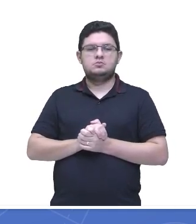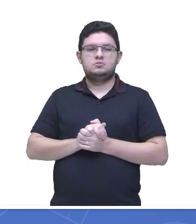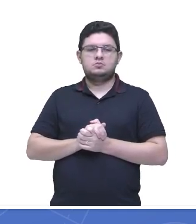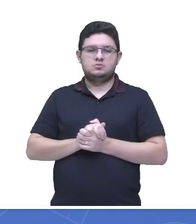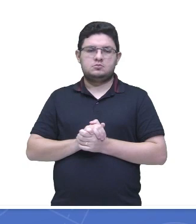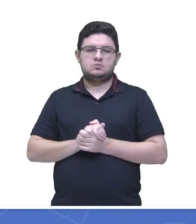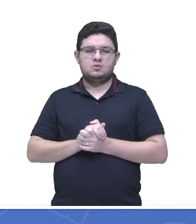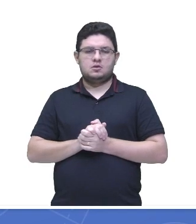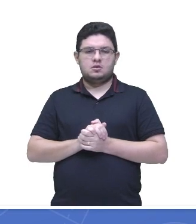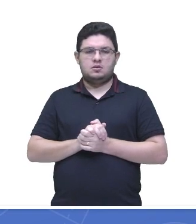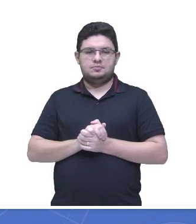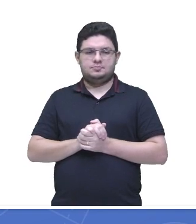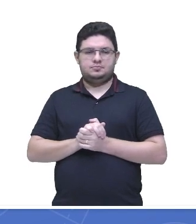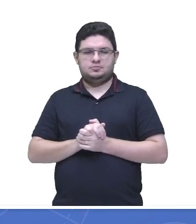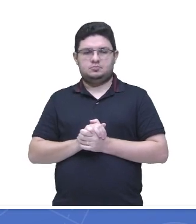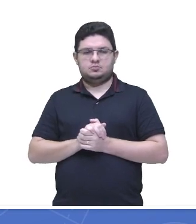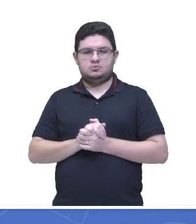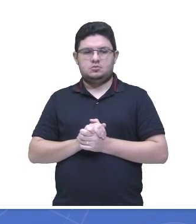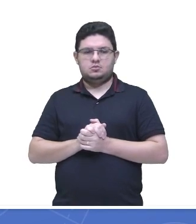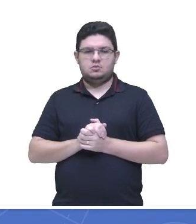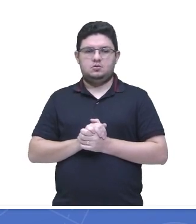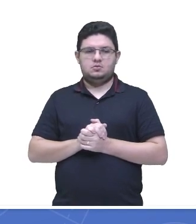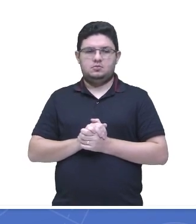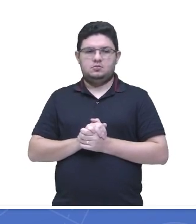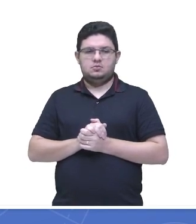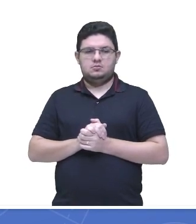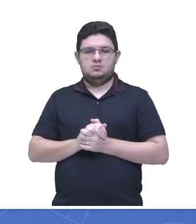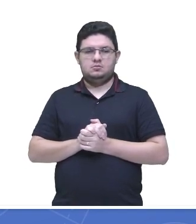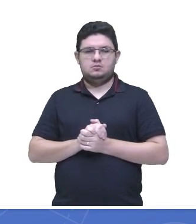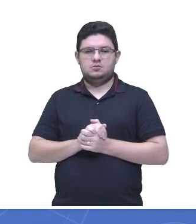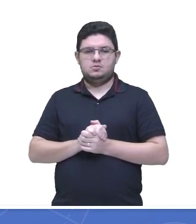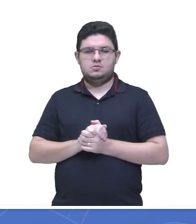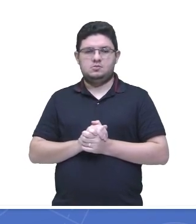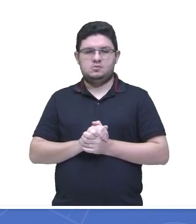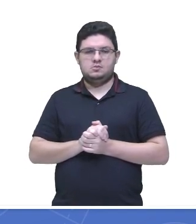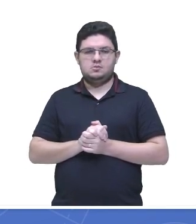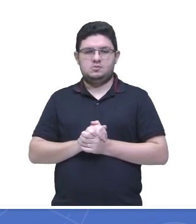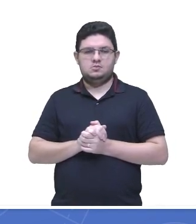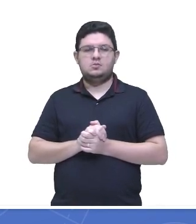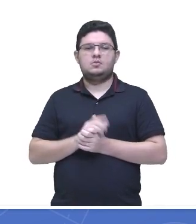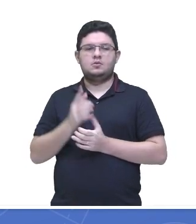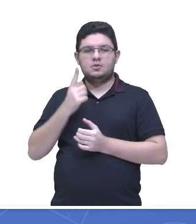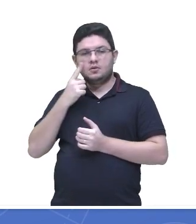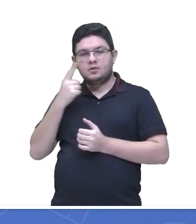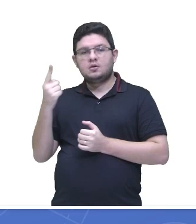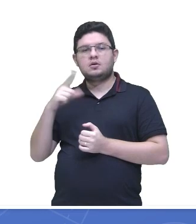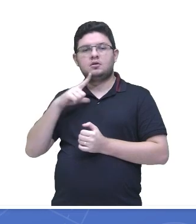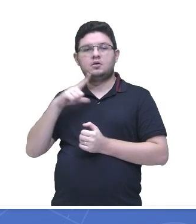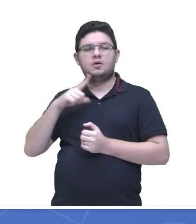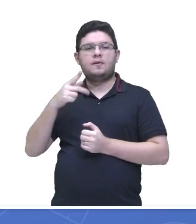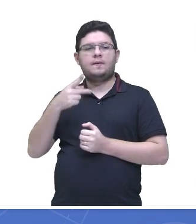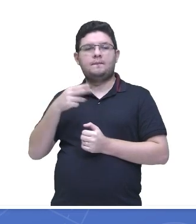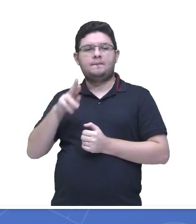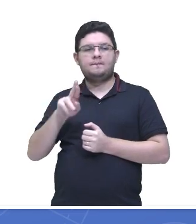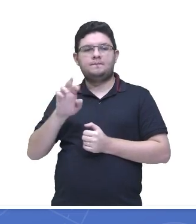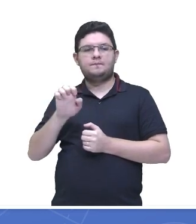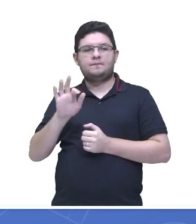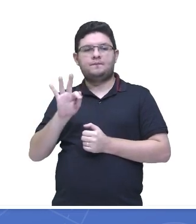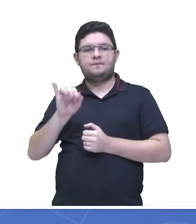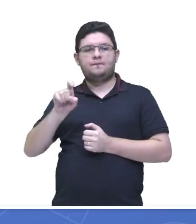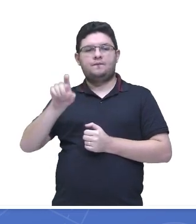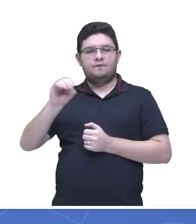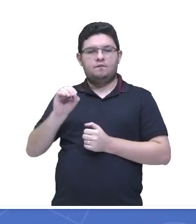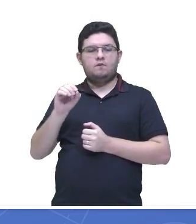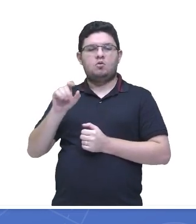deles, ok? Os prefixos que vocês viram agora foram aqueles prefixos que indicam negação, mas eu não